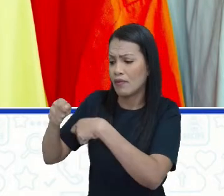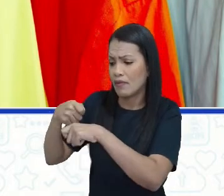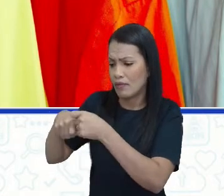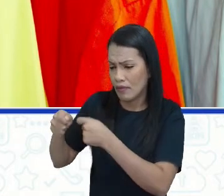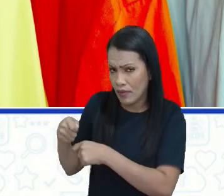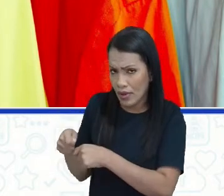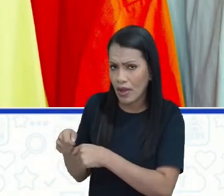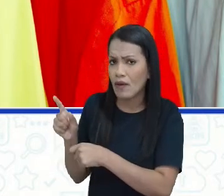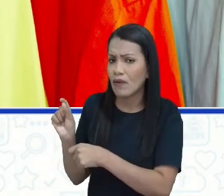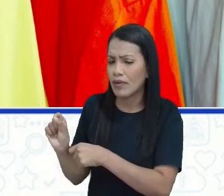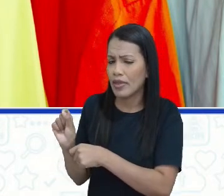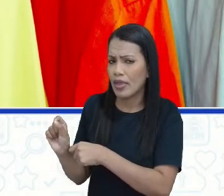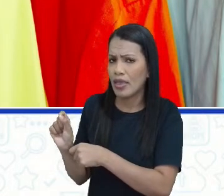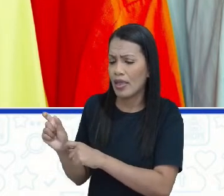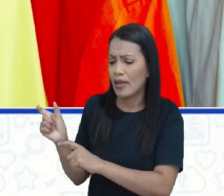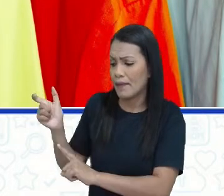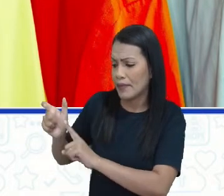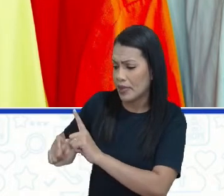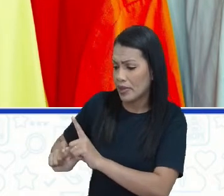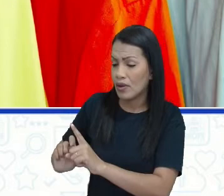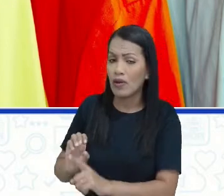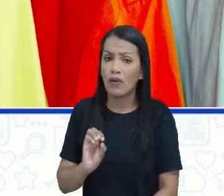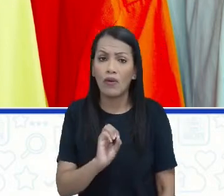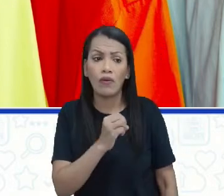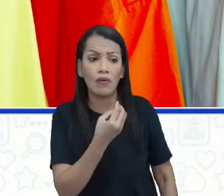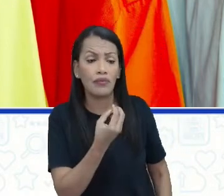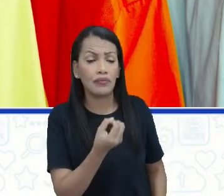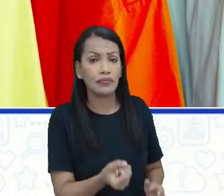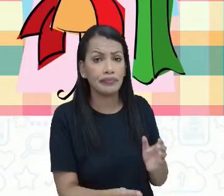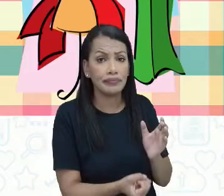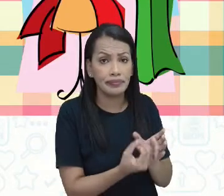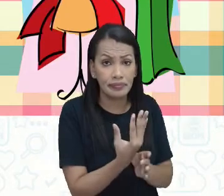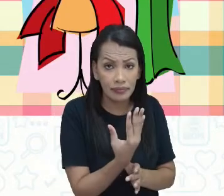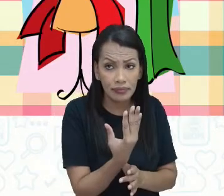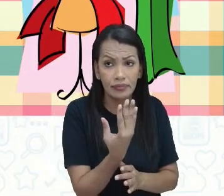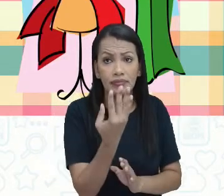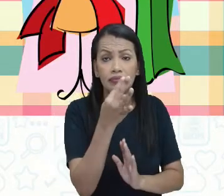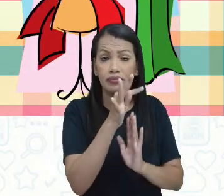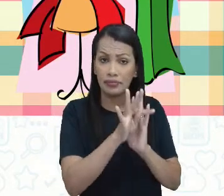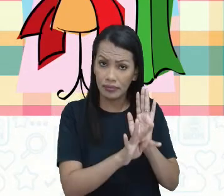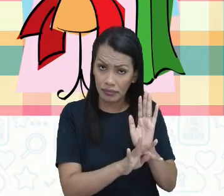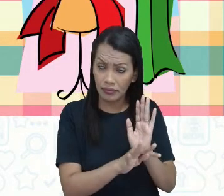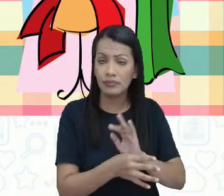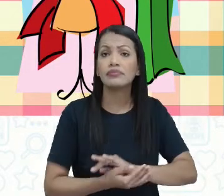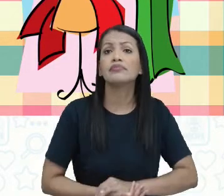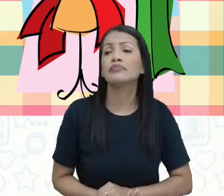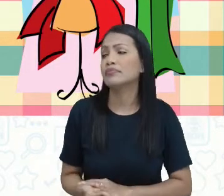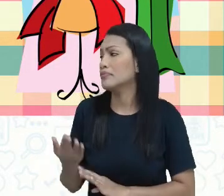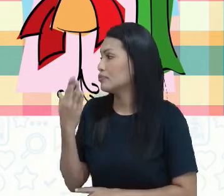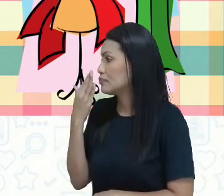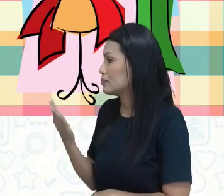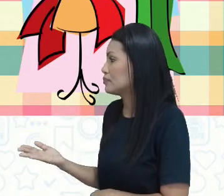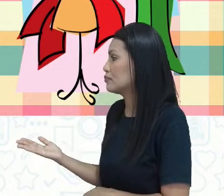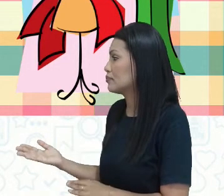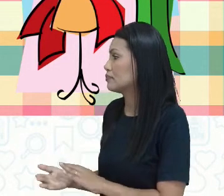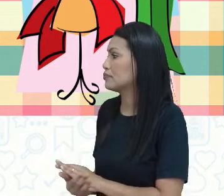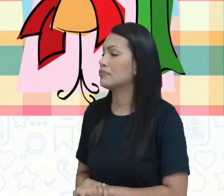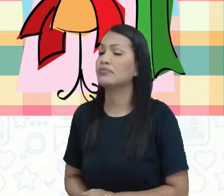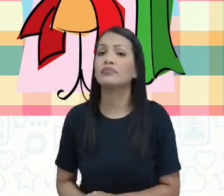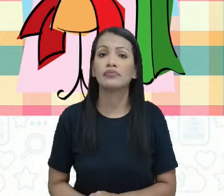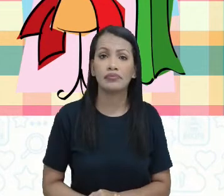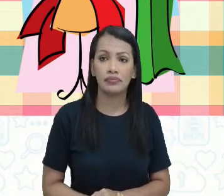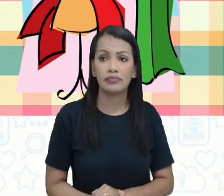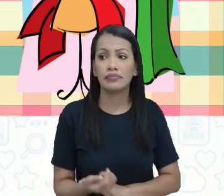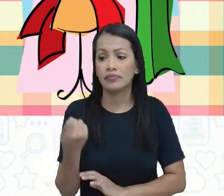principal do conto e o ato de criar um texto? Eu acho que dá, né? Muito semelhante ao processo de tecer a vida